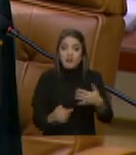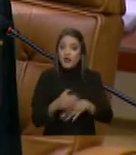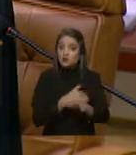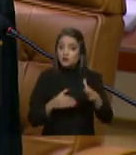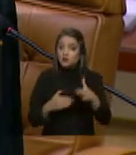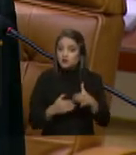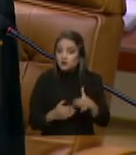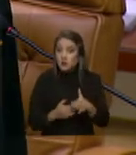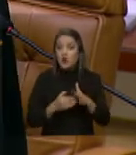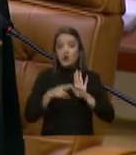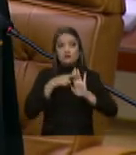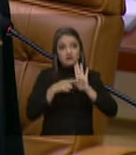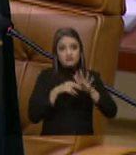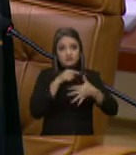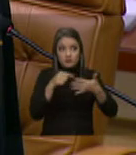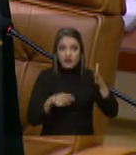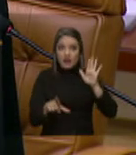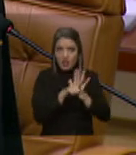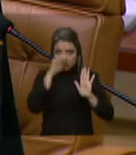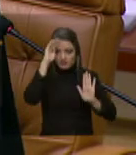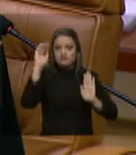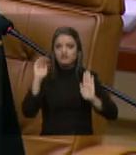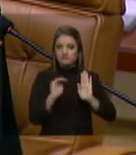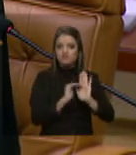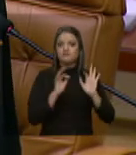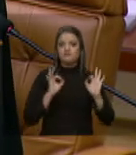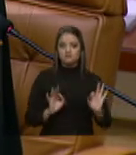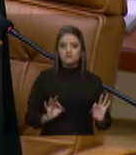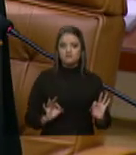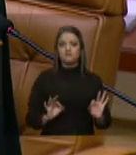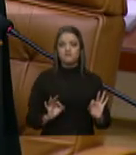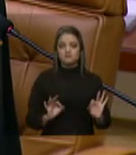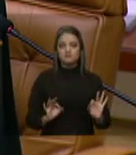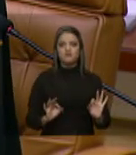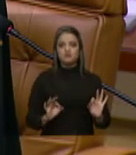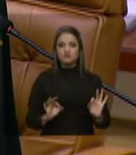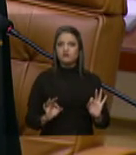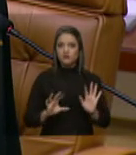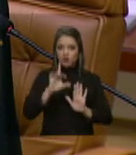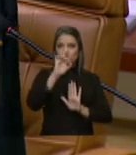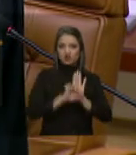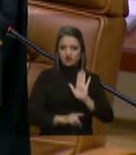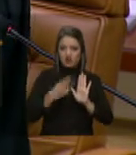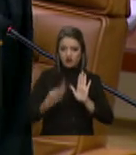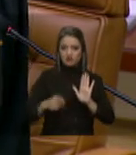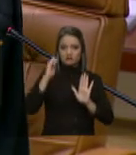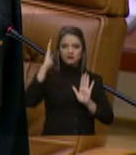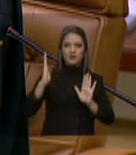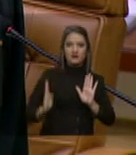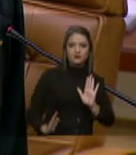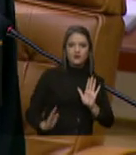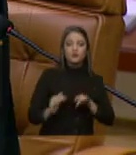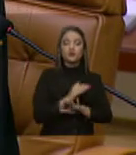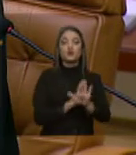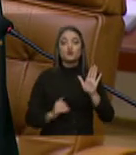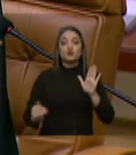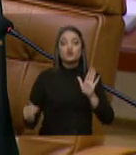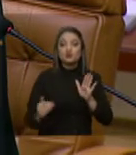dentro da legislação do Marco civil da internet dentro é do que o direito brasileiro permite todas